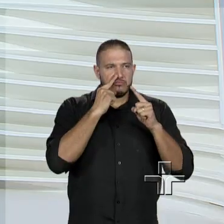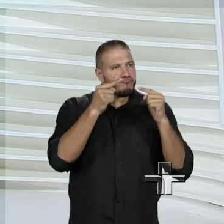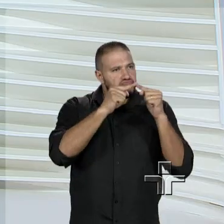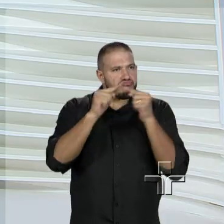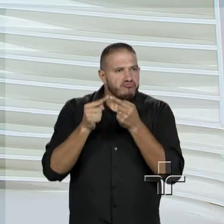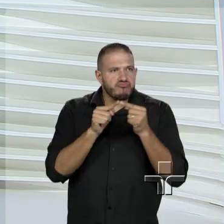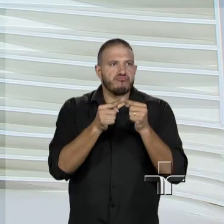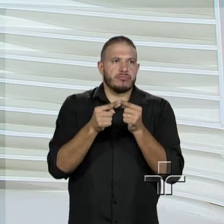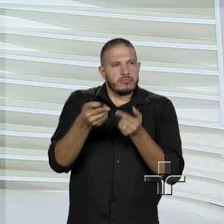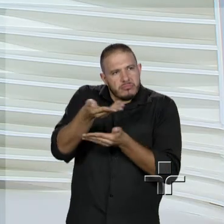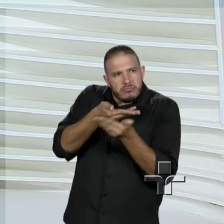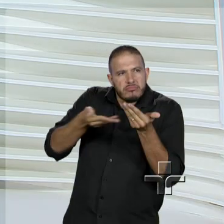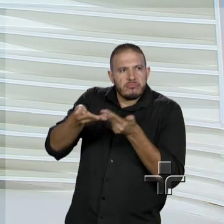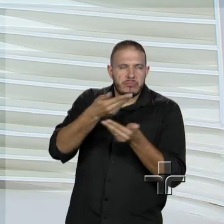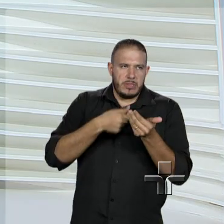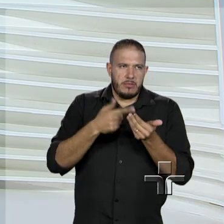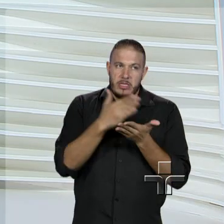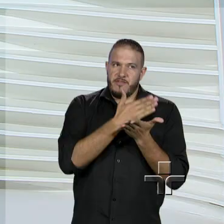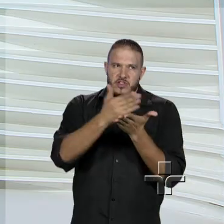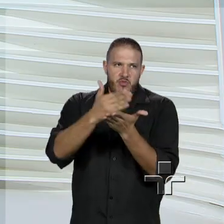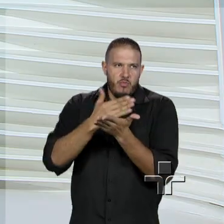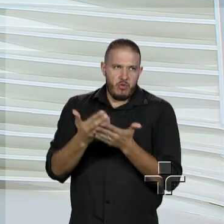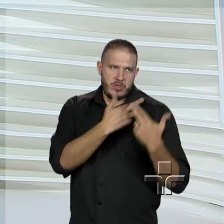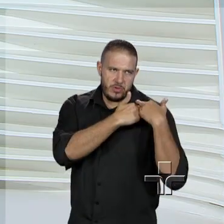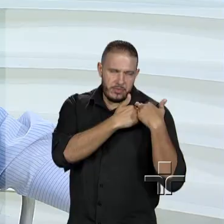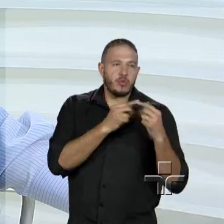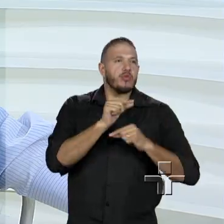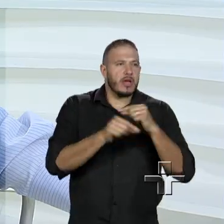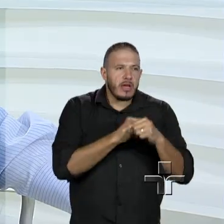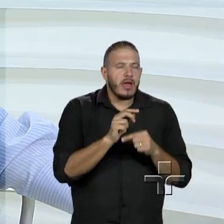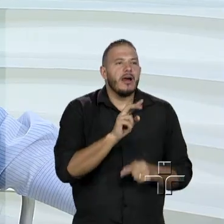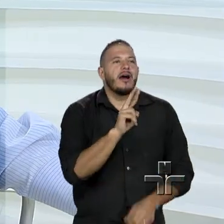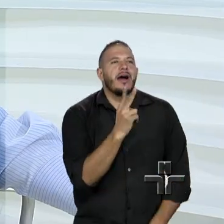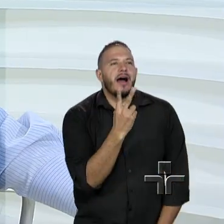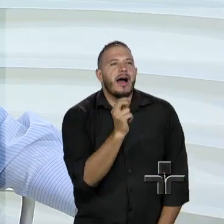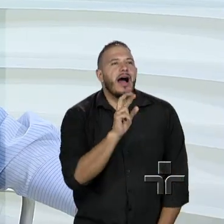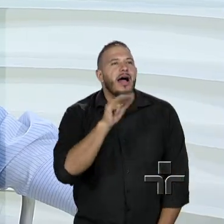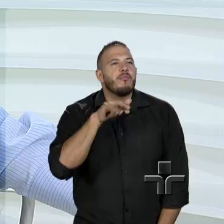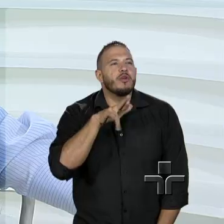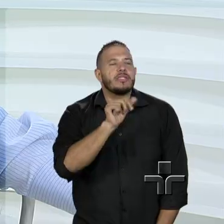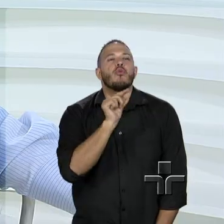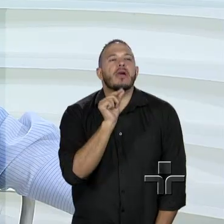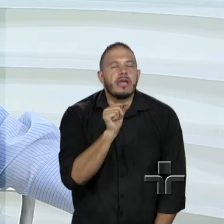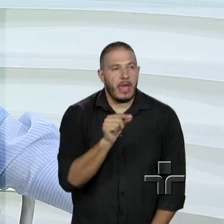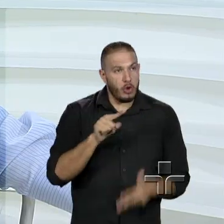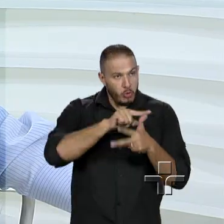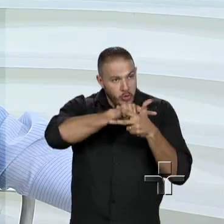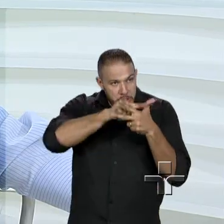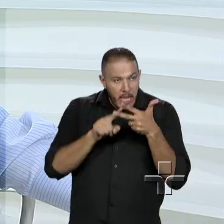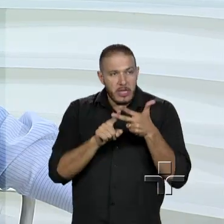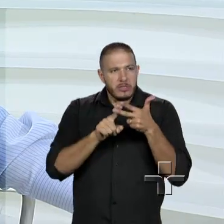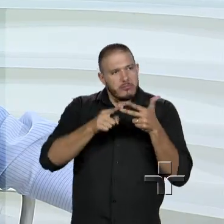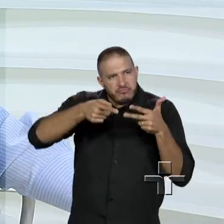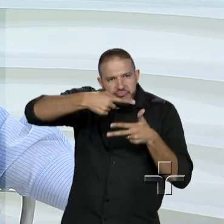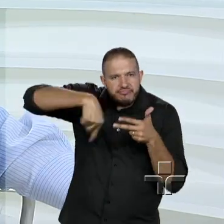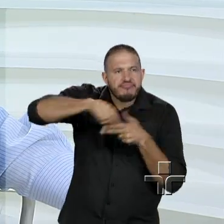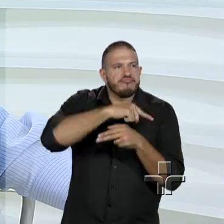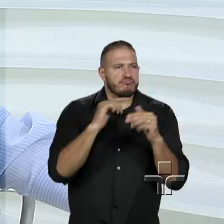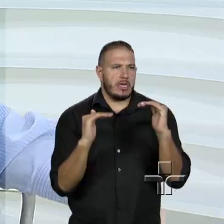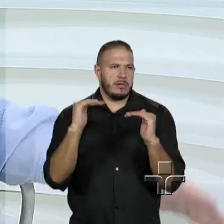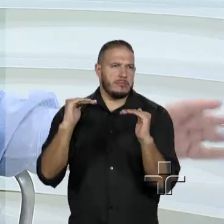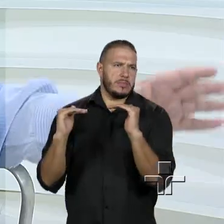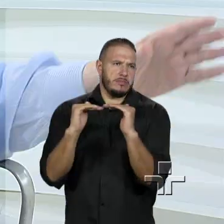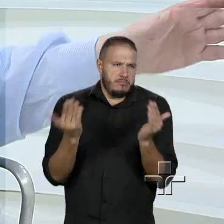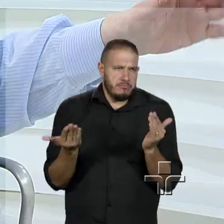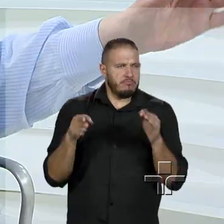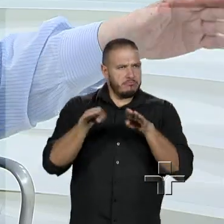para divergir um pouco. O que é a harmonia? A harmonia é o seguinte, os 3 têm que obedecer à mesma caixa. Que